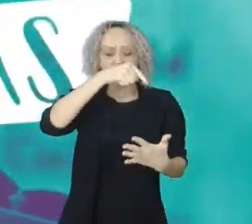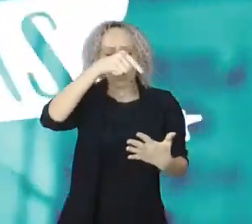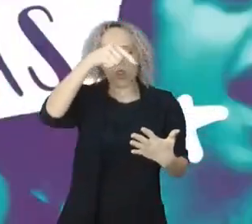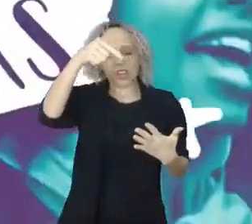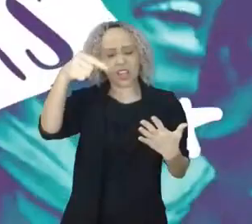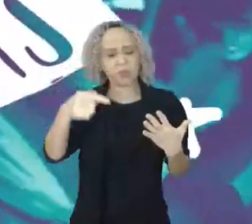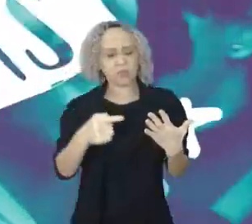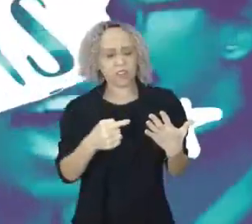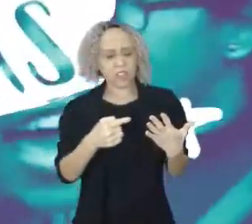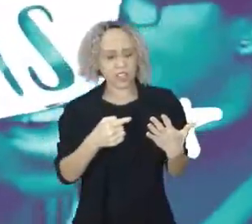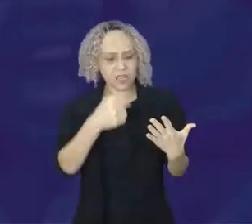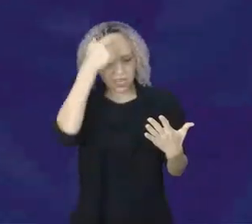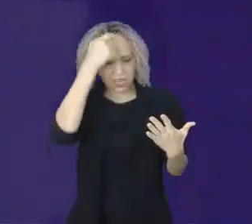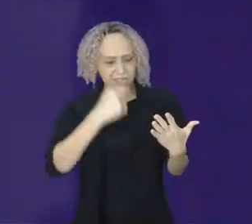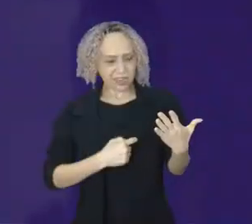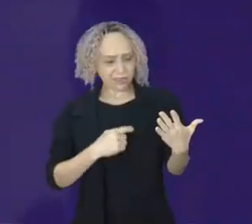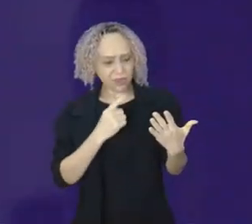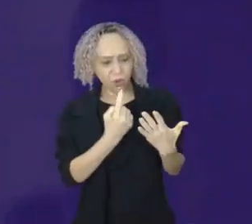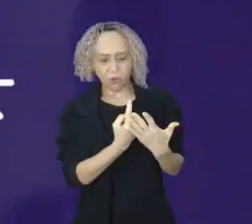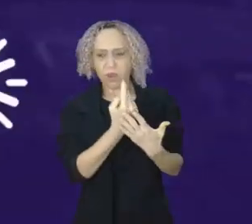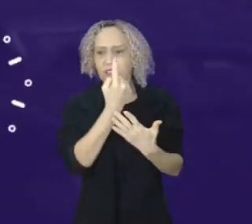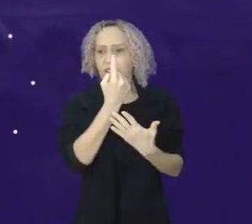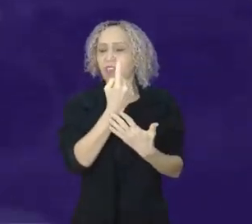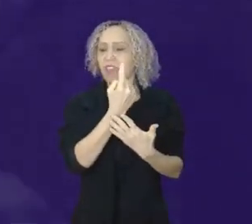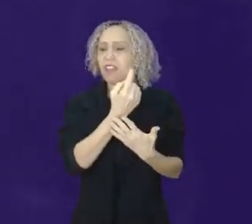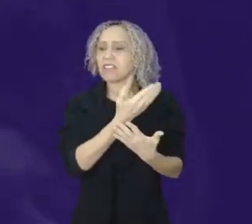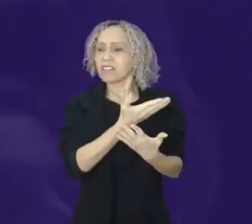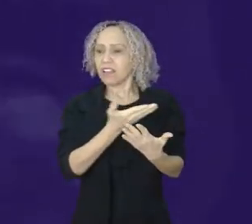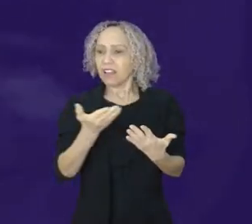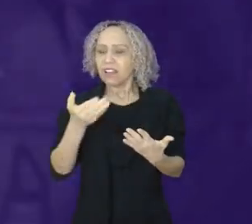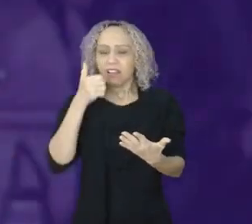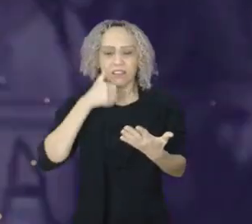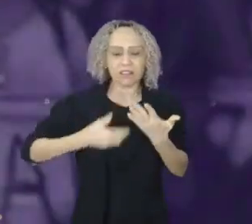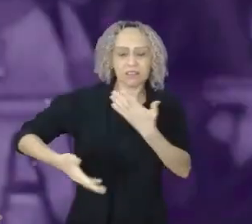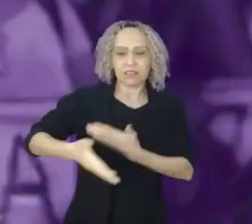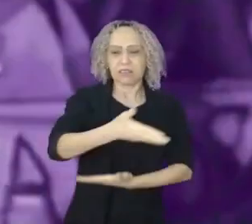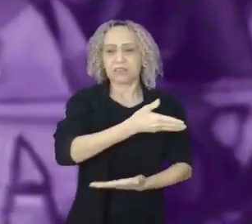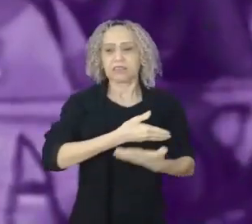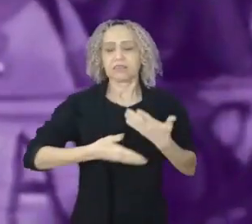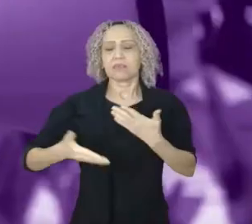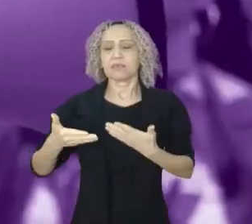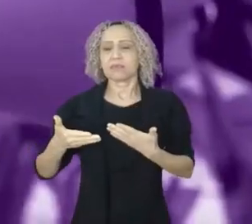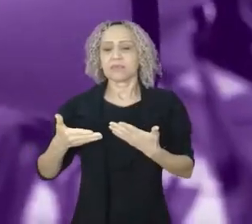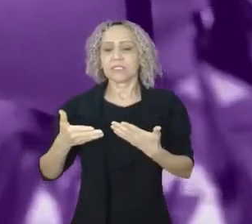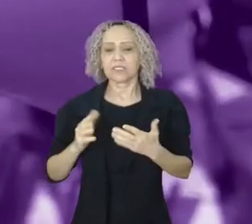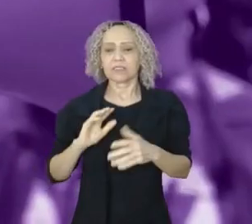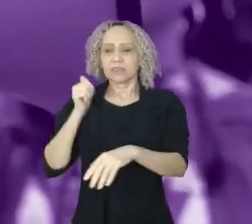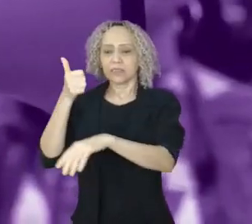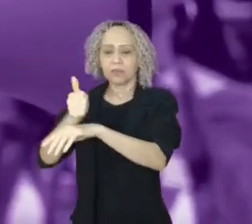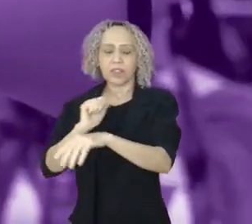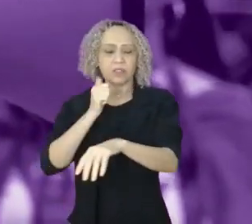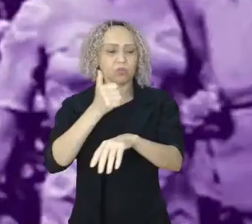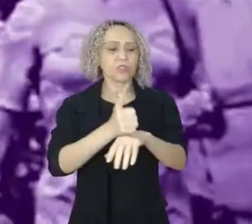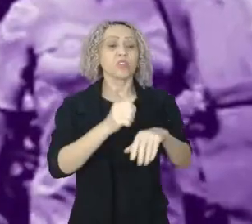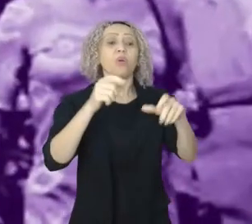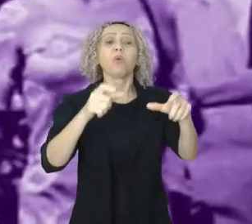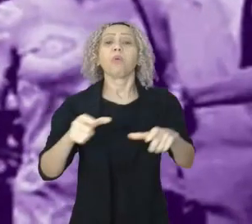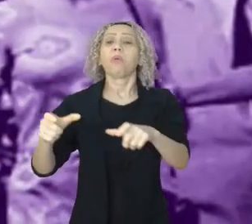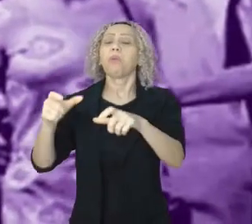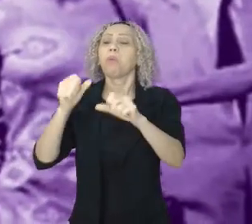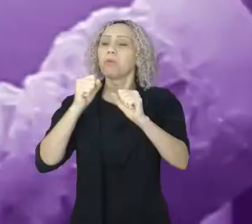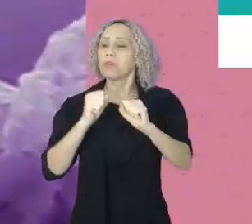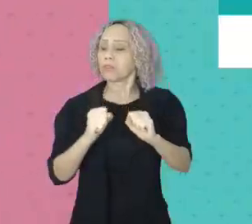Eu sou uma delas, são elas por elas, ocupando os espaços